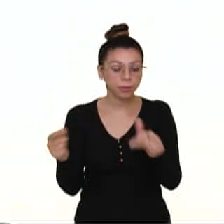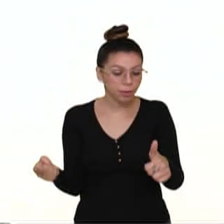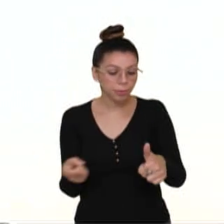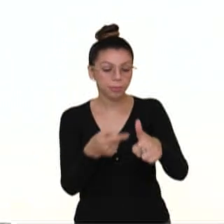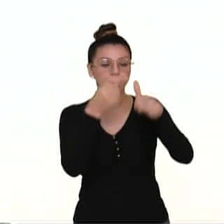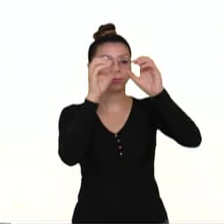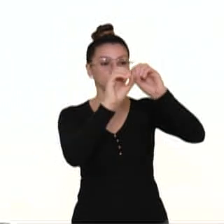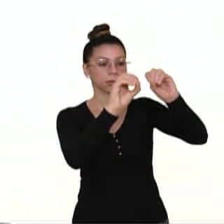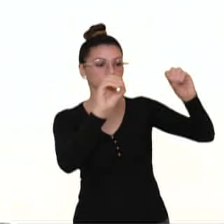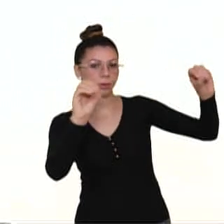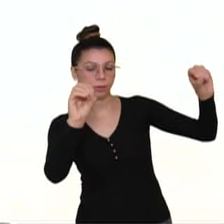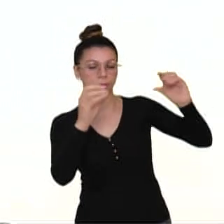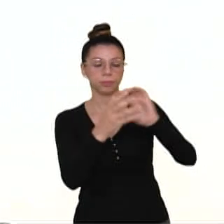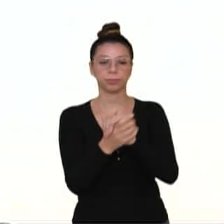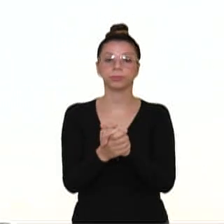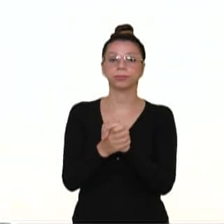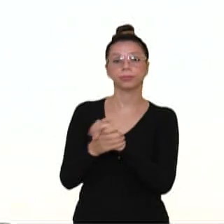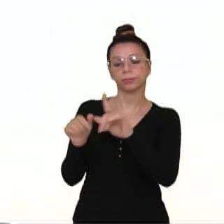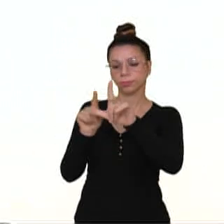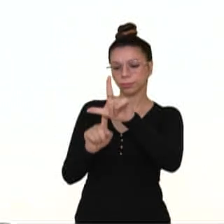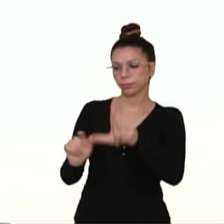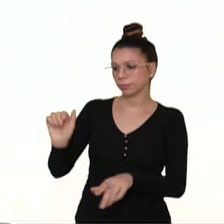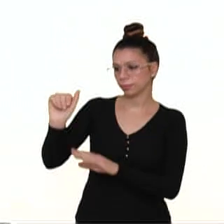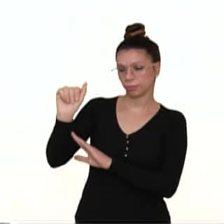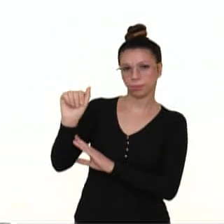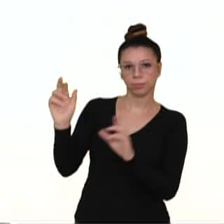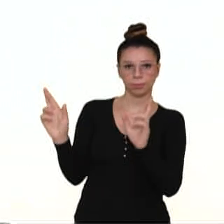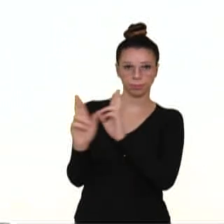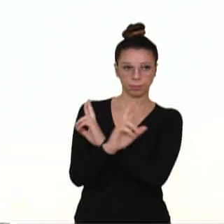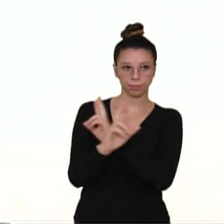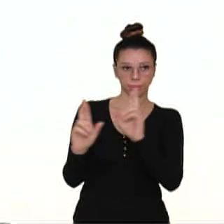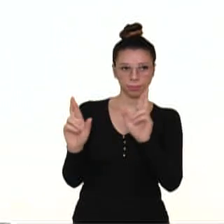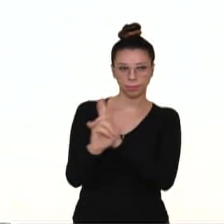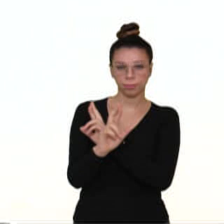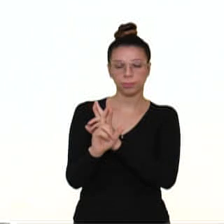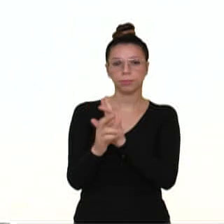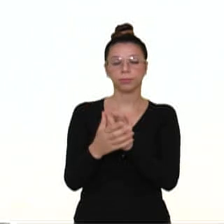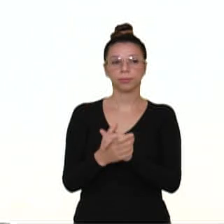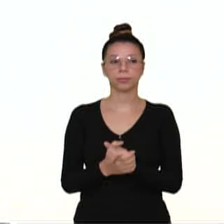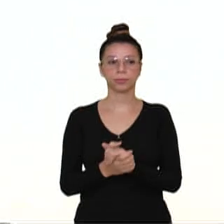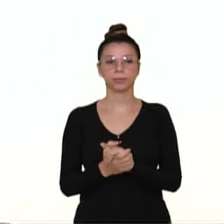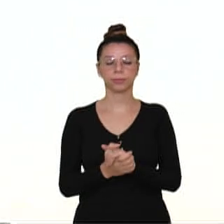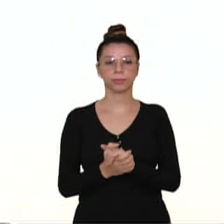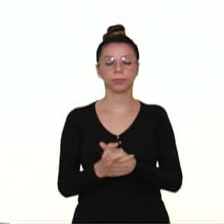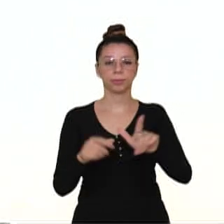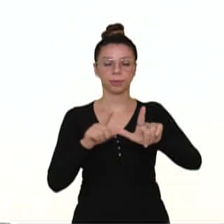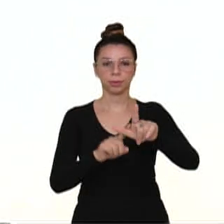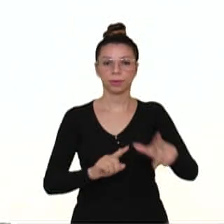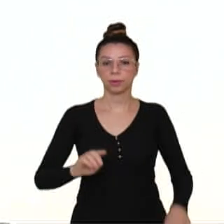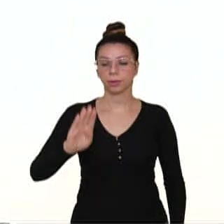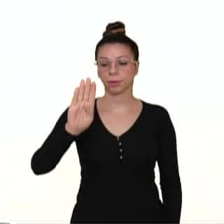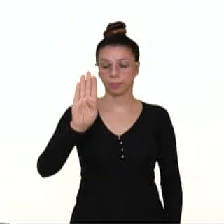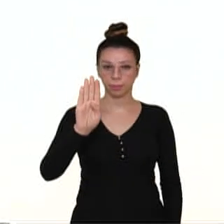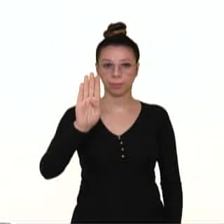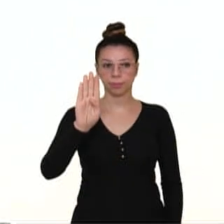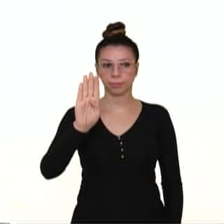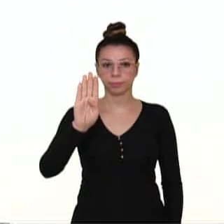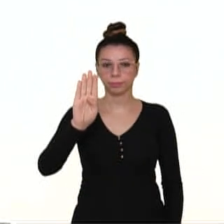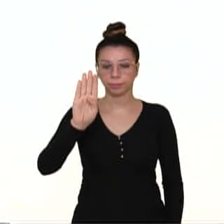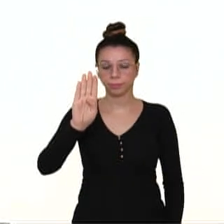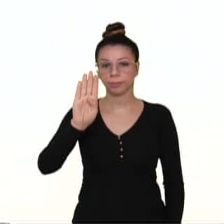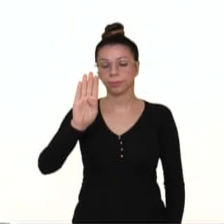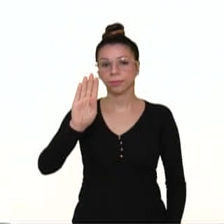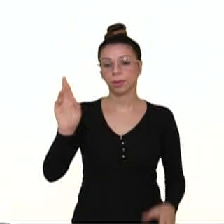primeira oração. Letra A, relação de adversidade. Letra B, relação de